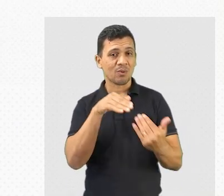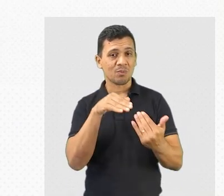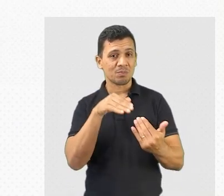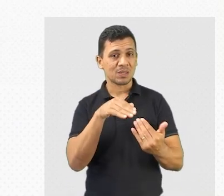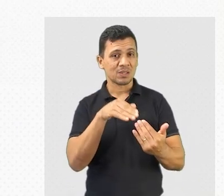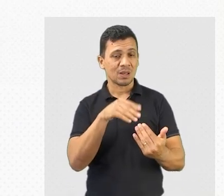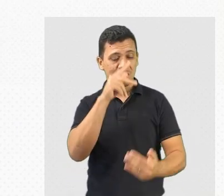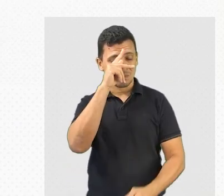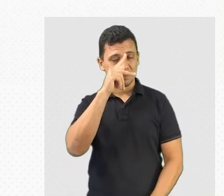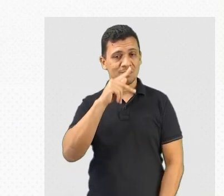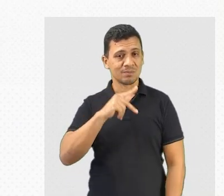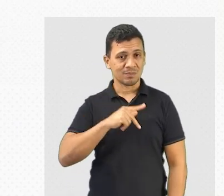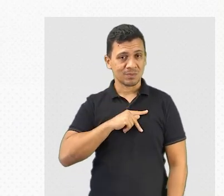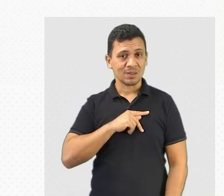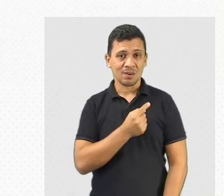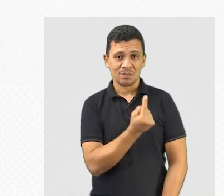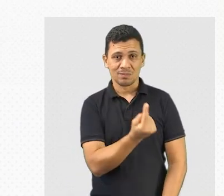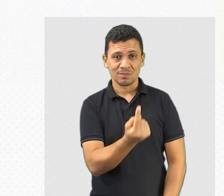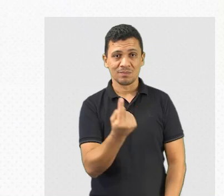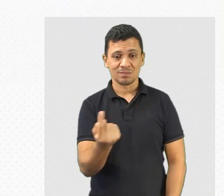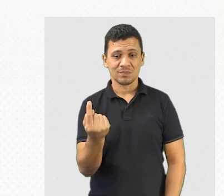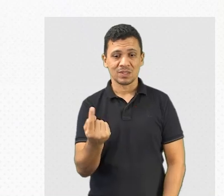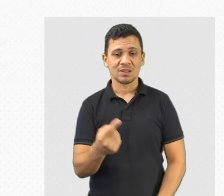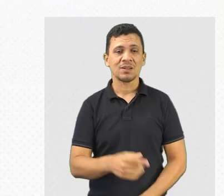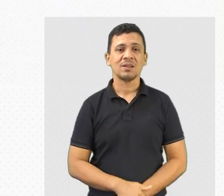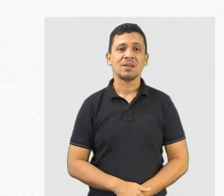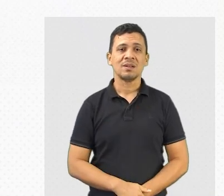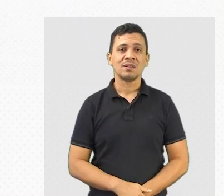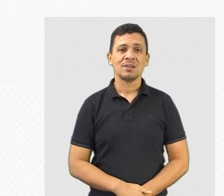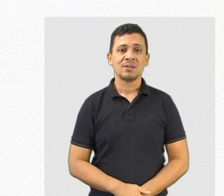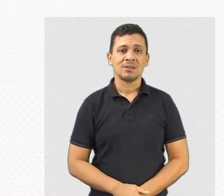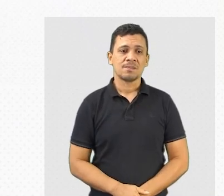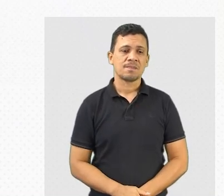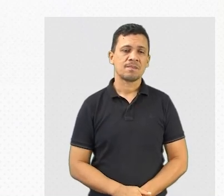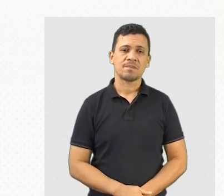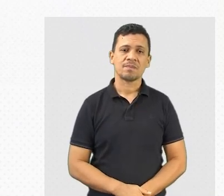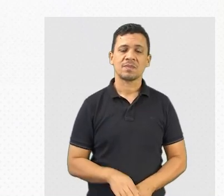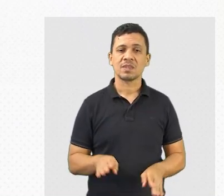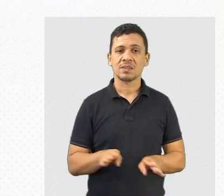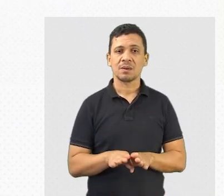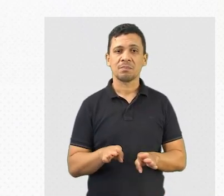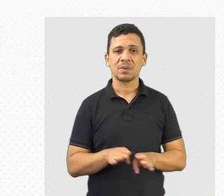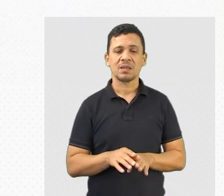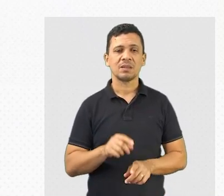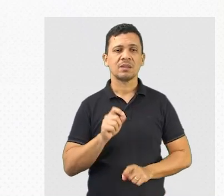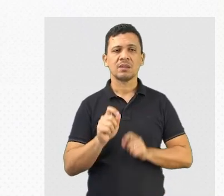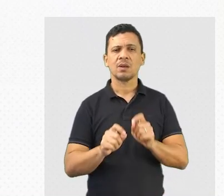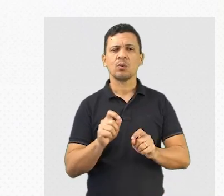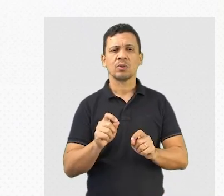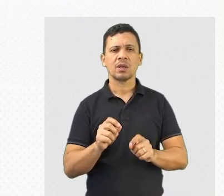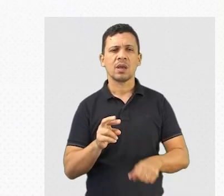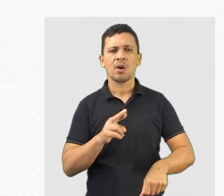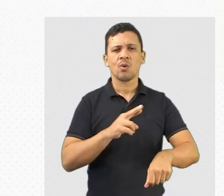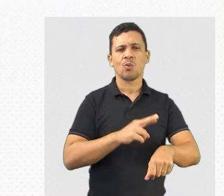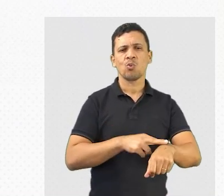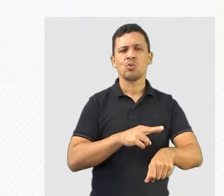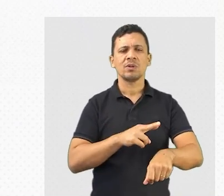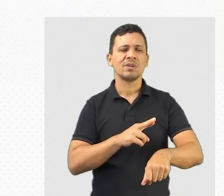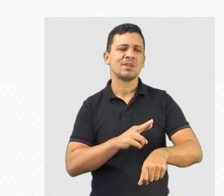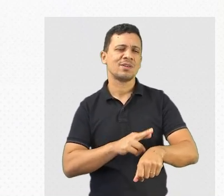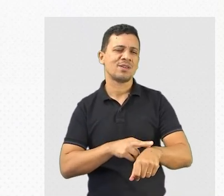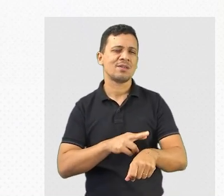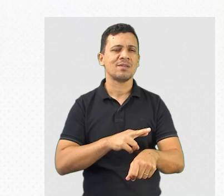à subjetividade e ao indivíduo, e vão trazer uma vibe, né, um ritmo um